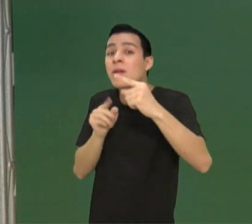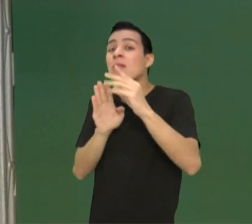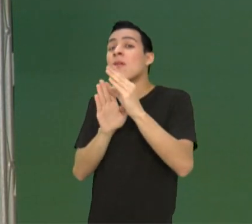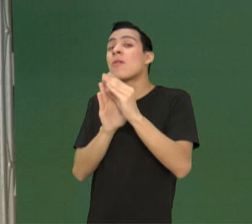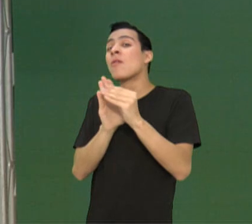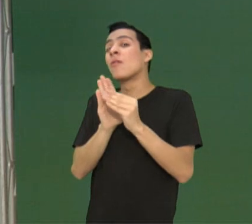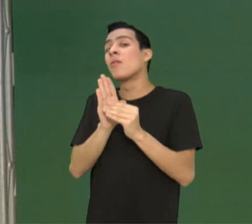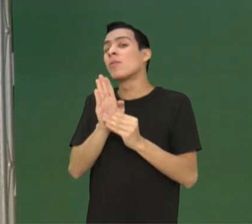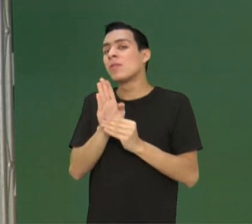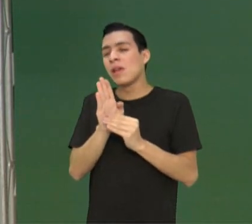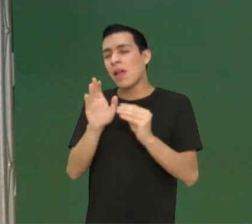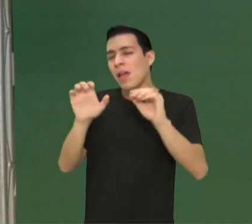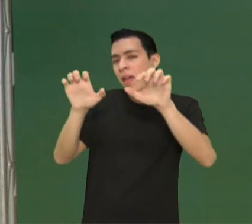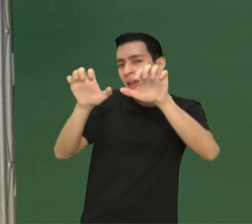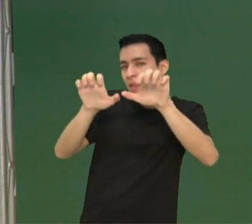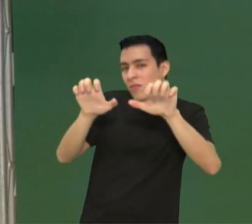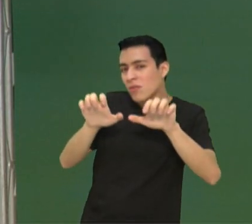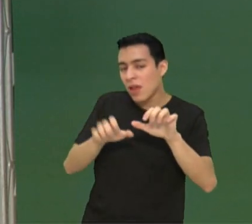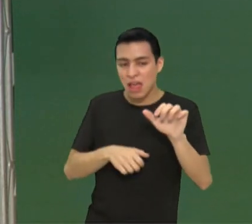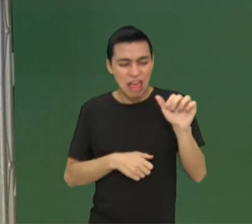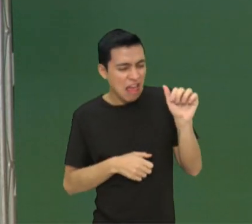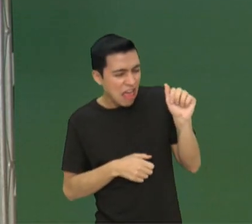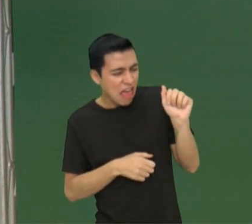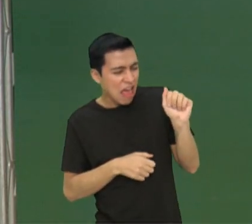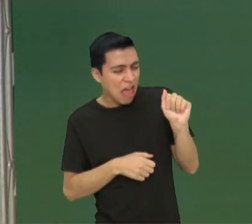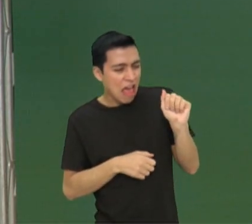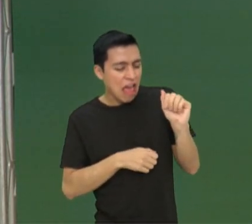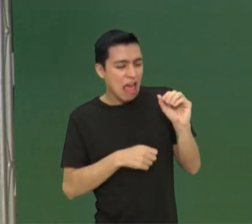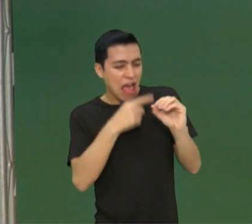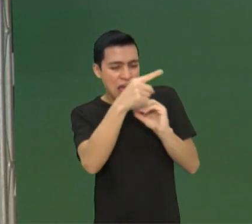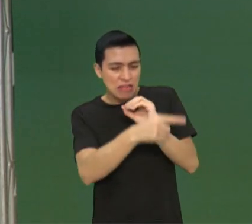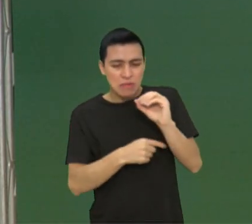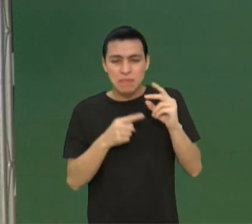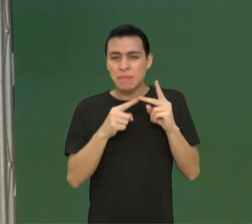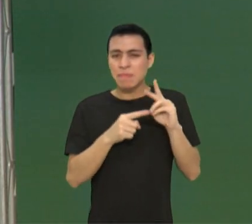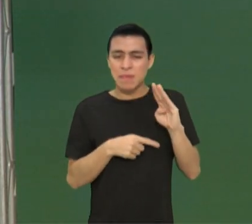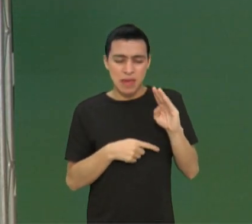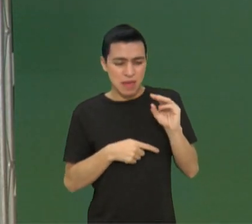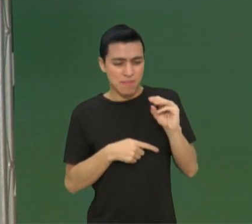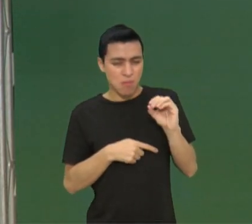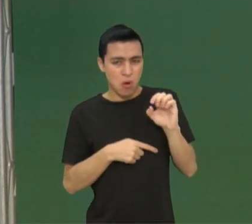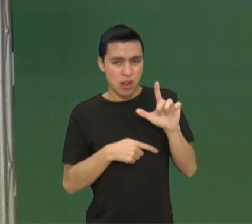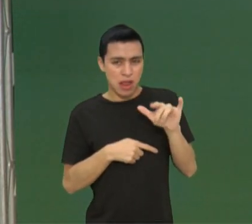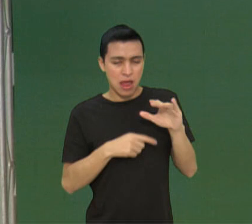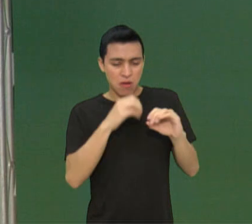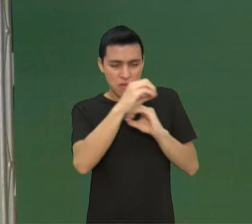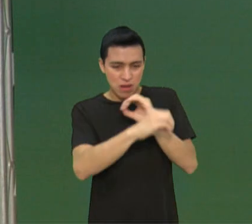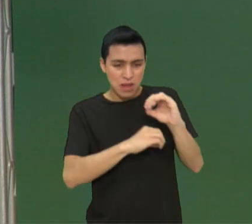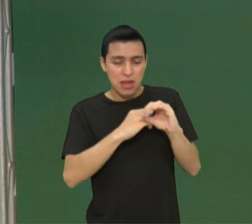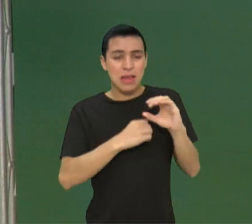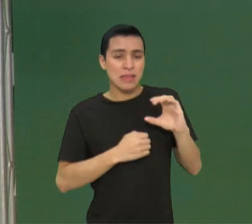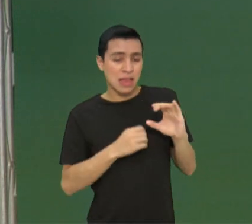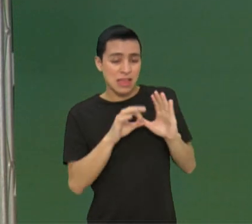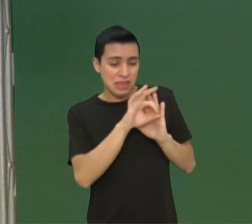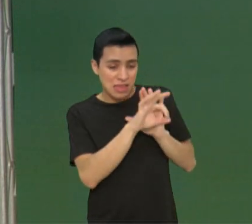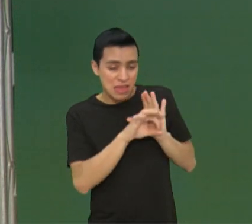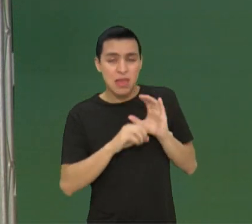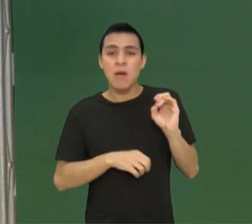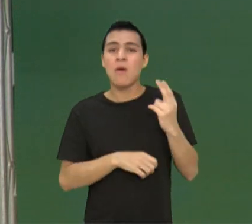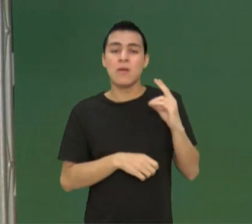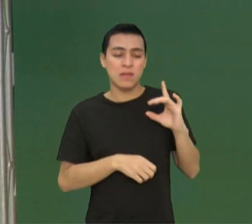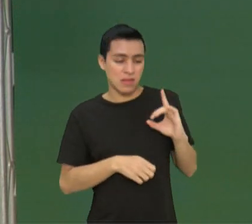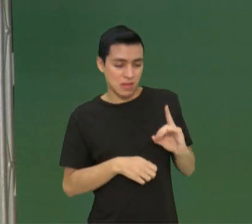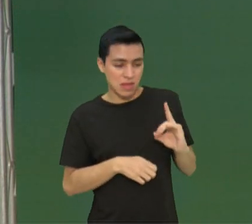hoje. Essa estrutura é letra A, átomo, letra B, molécula, letra C, célula ou letra